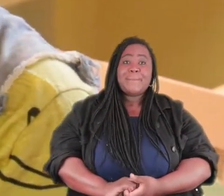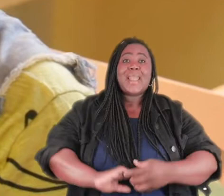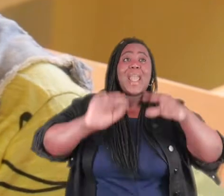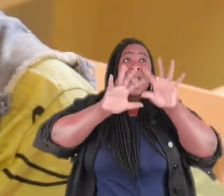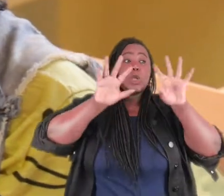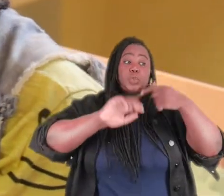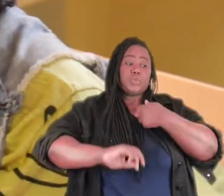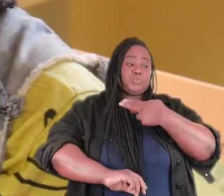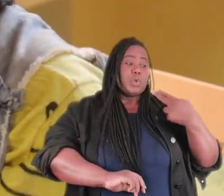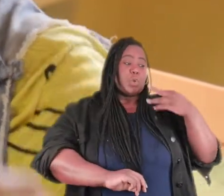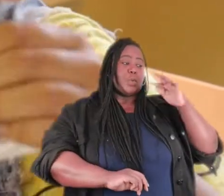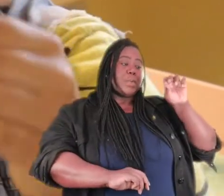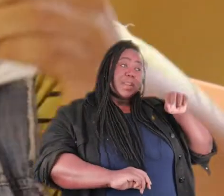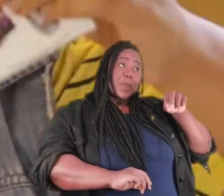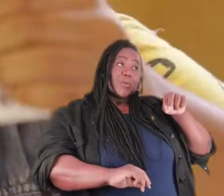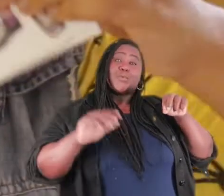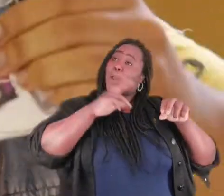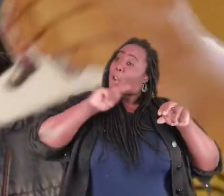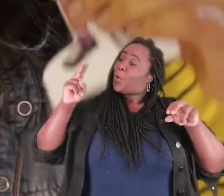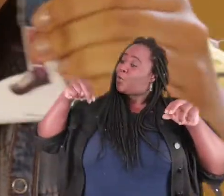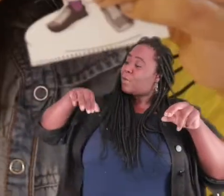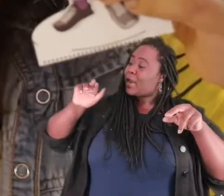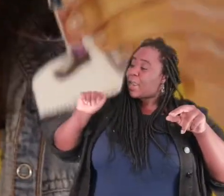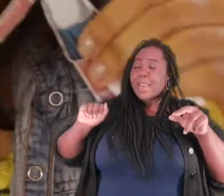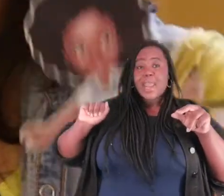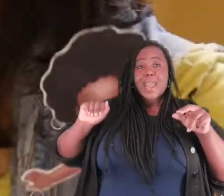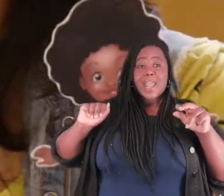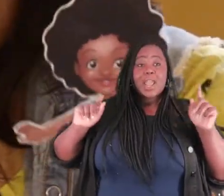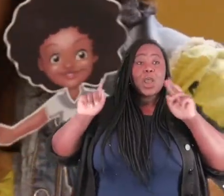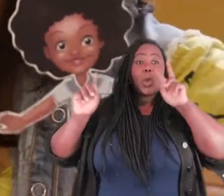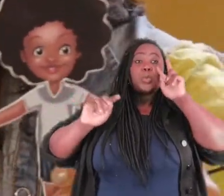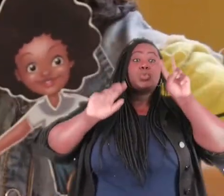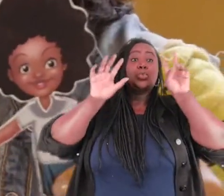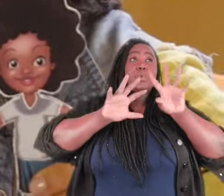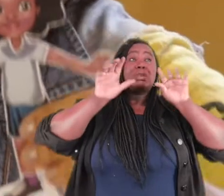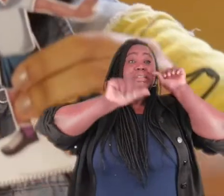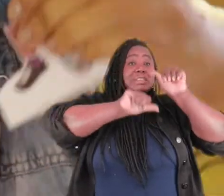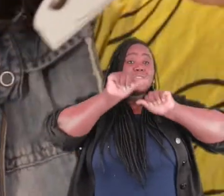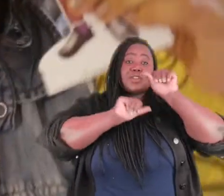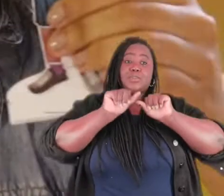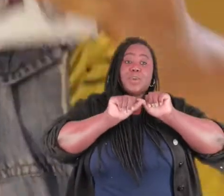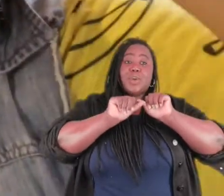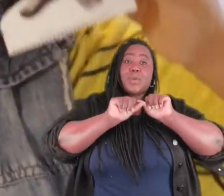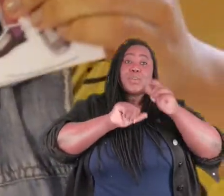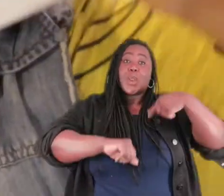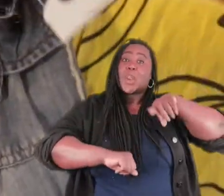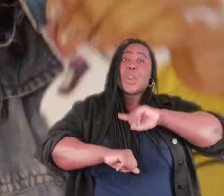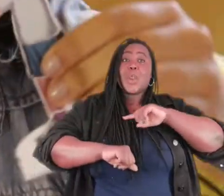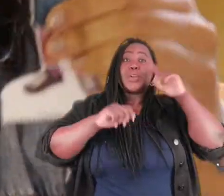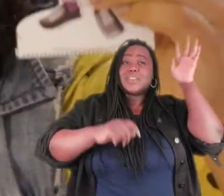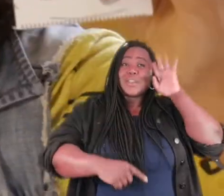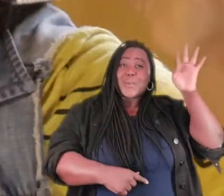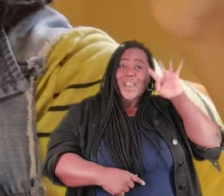Nuvem, eu me chamo Theo. Nuvem, eu me chamo Nina. O céu logo se transforma bem quando a